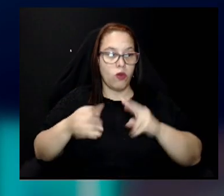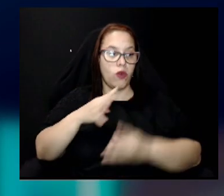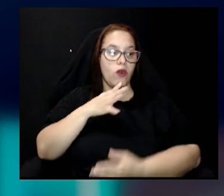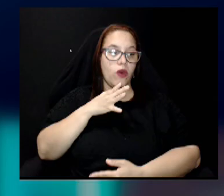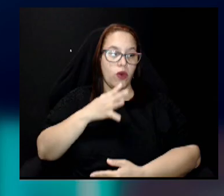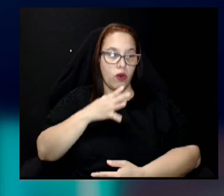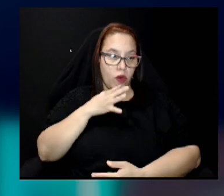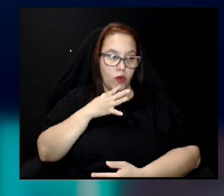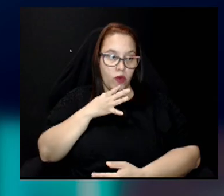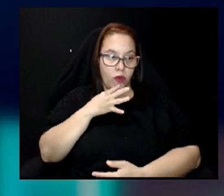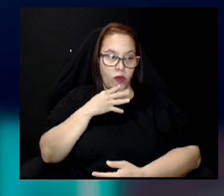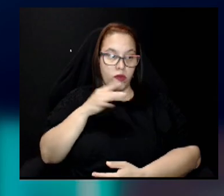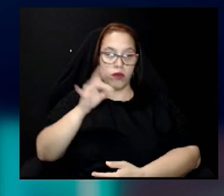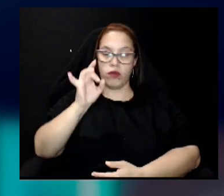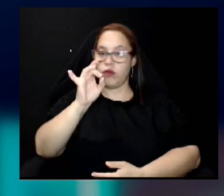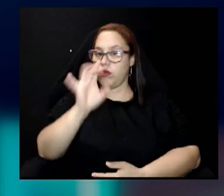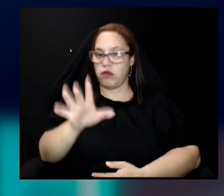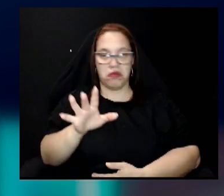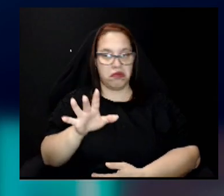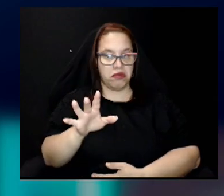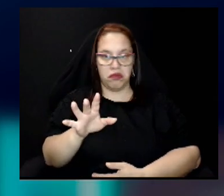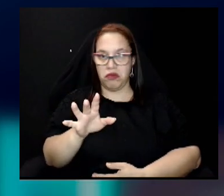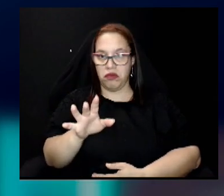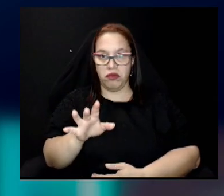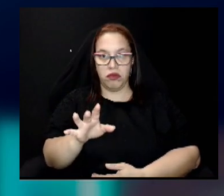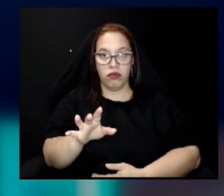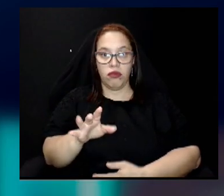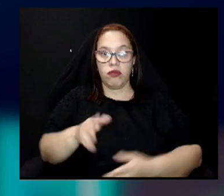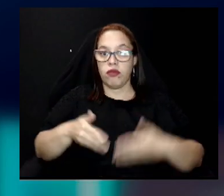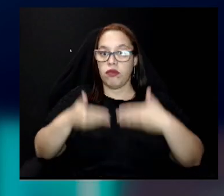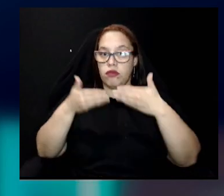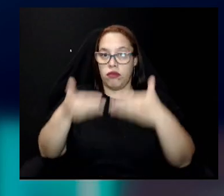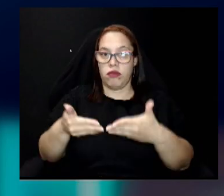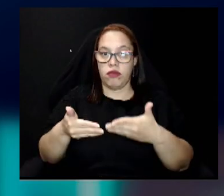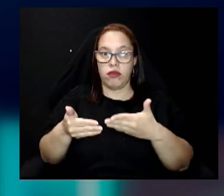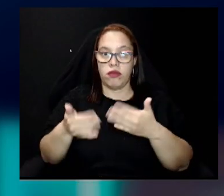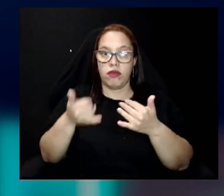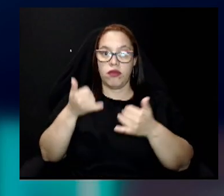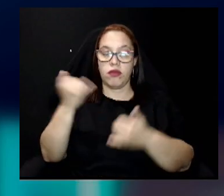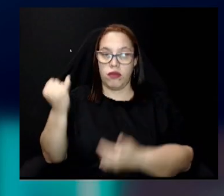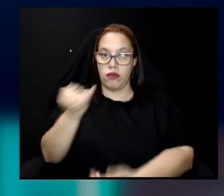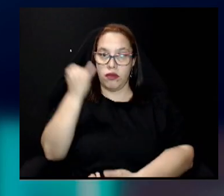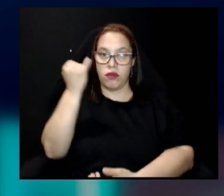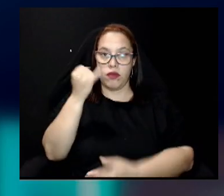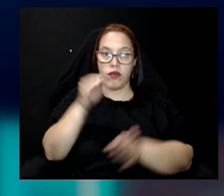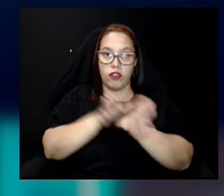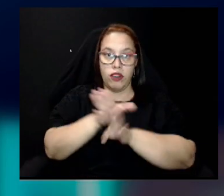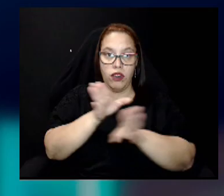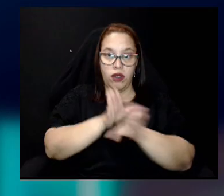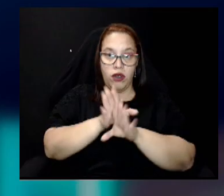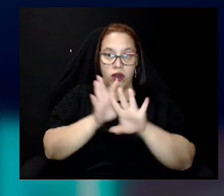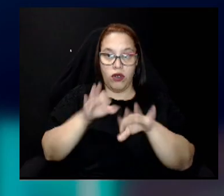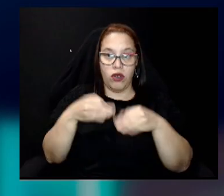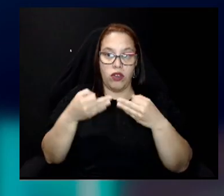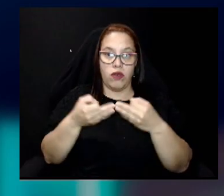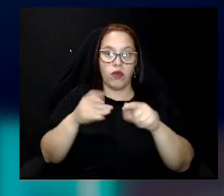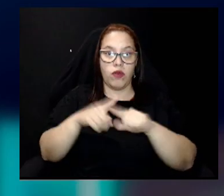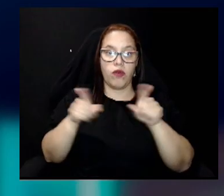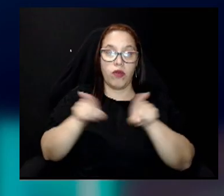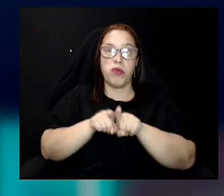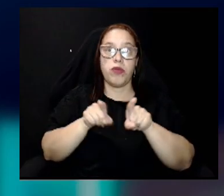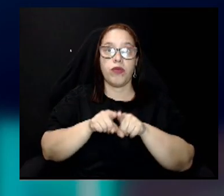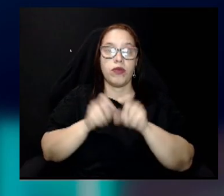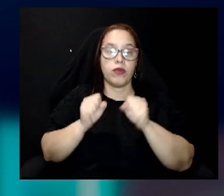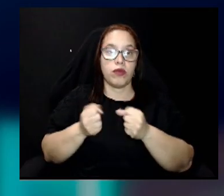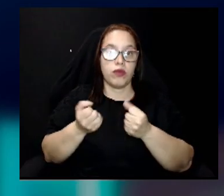não somente oferece uma informação importante para aconselhamento dos seus familiares, mas também ela pode receber